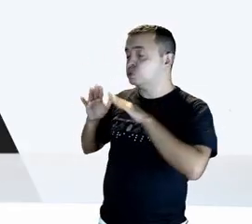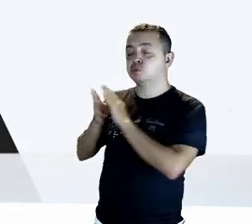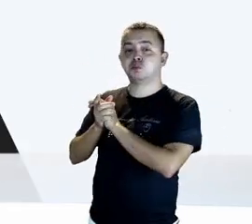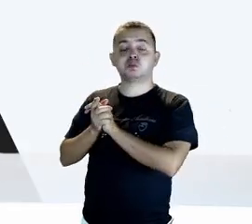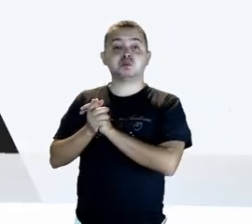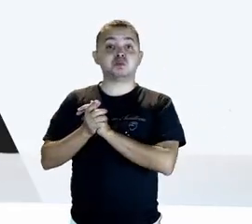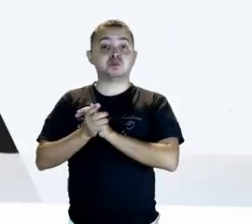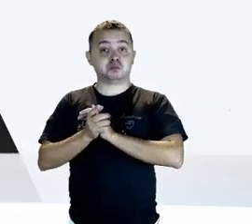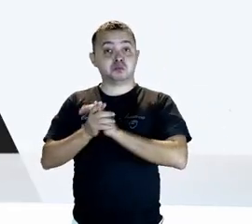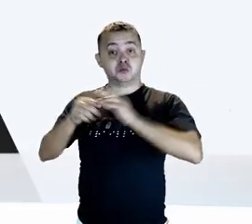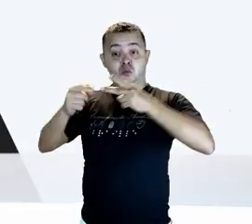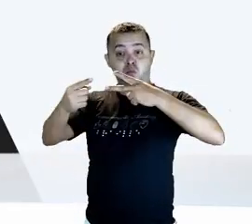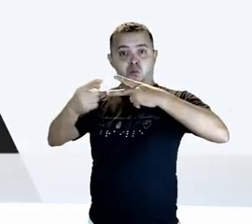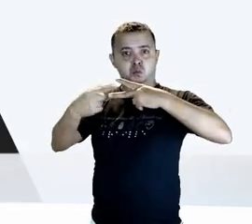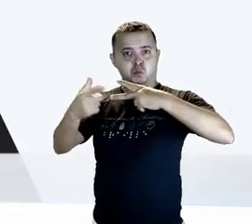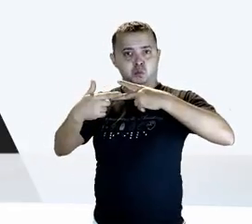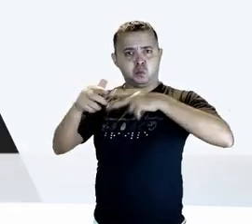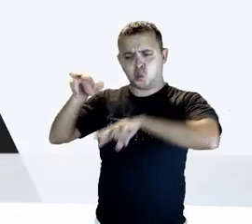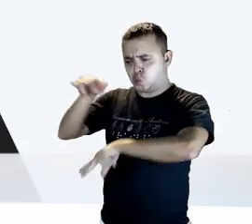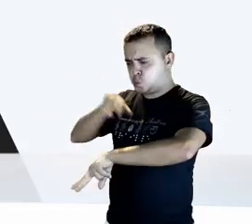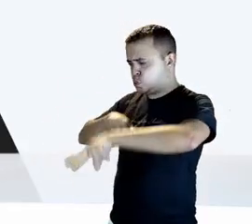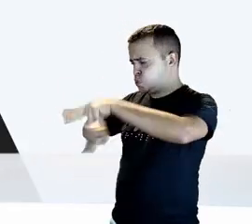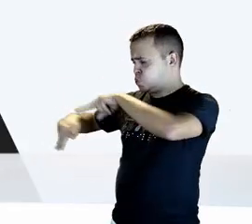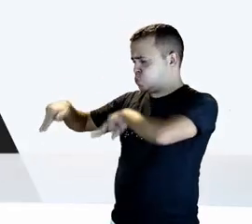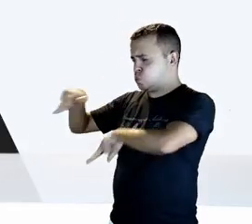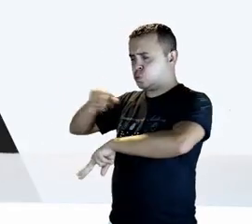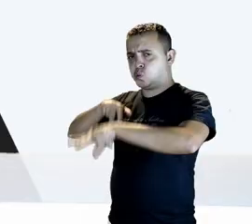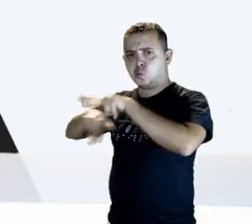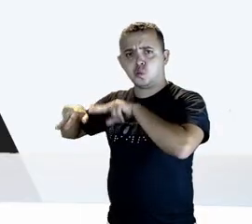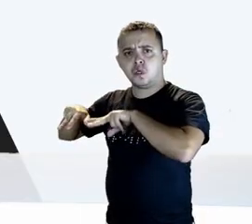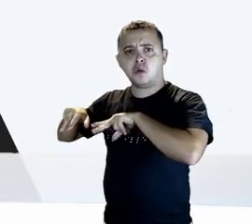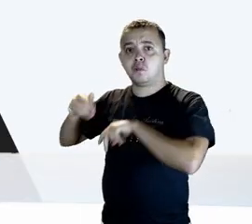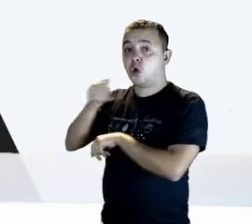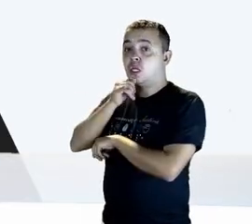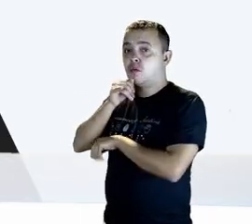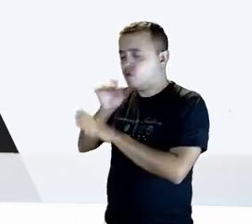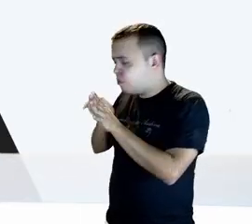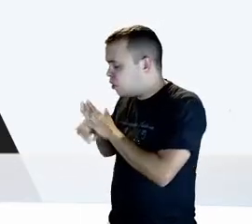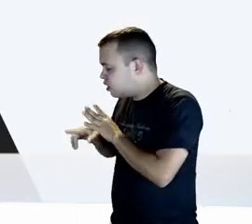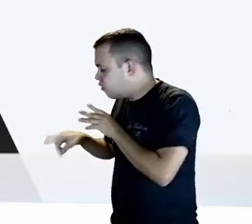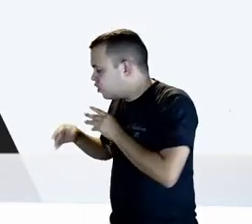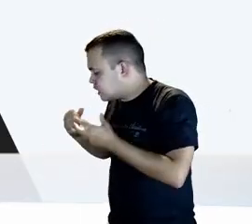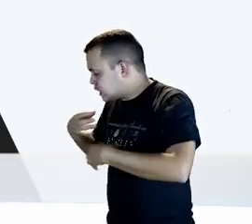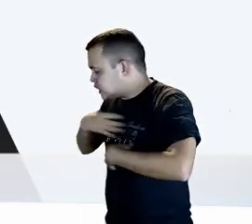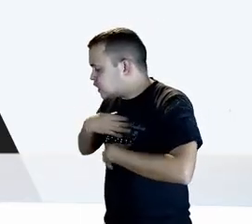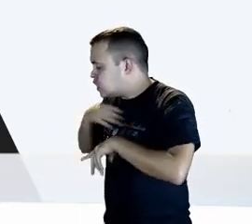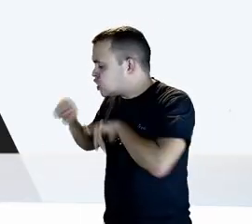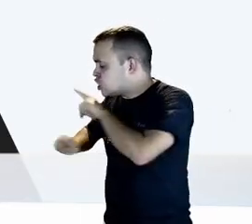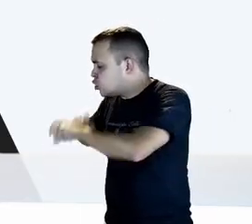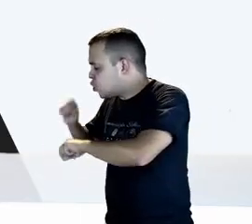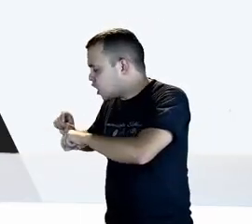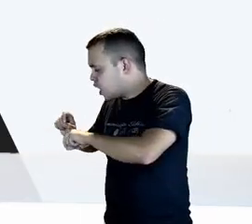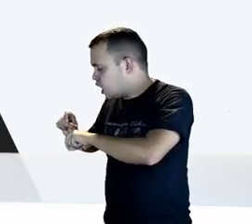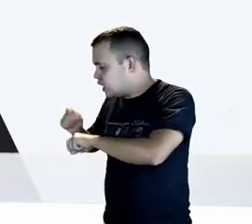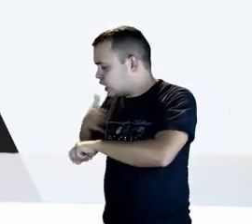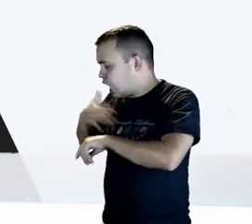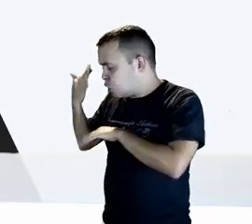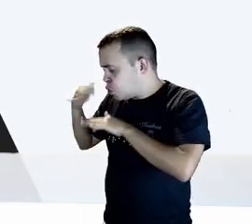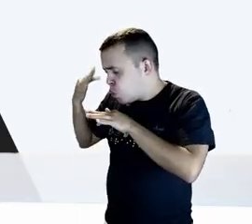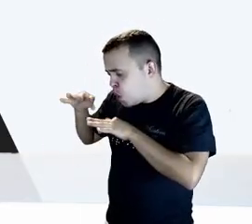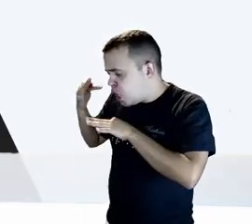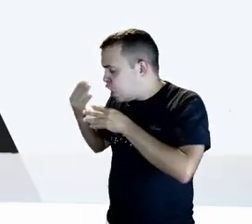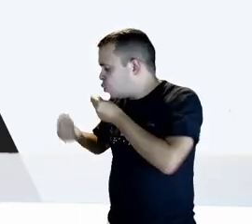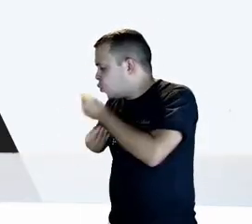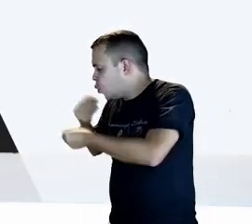a análise secundária são entrevista objetiva, conseguir informações